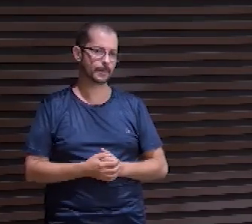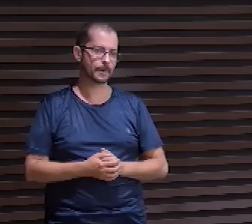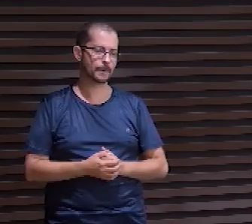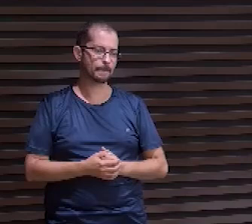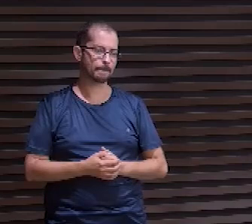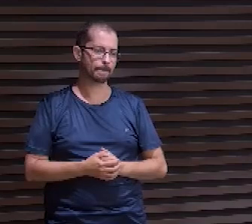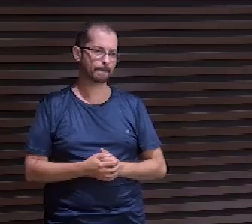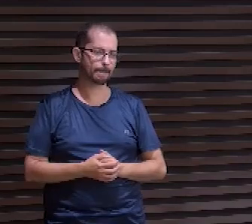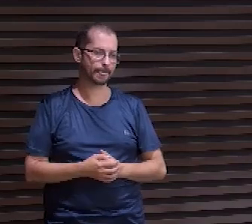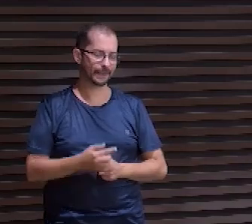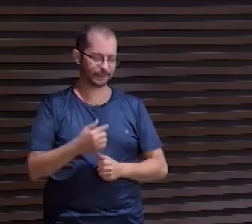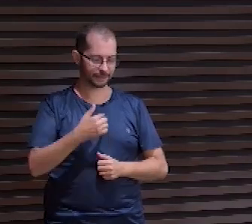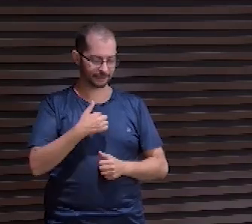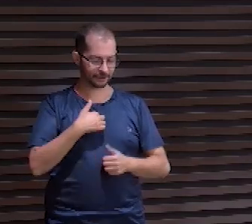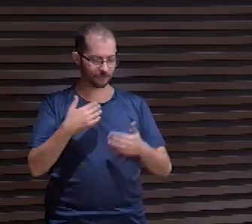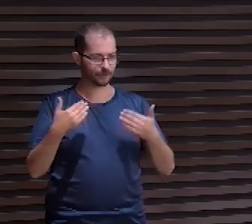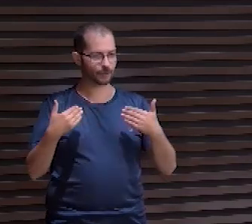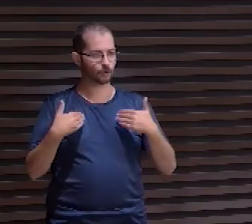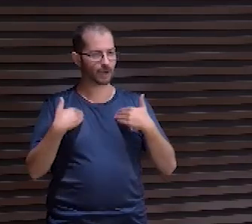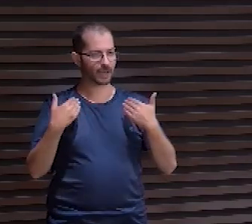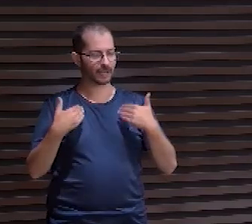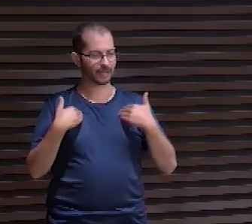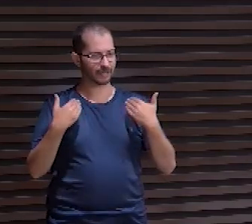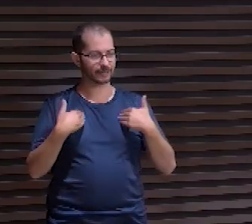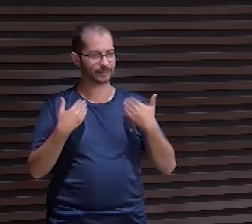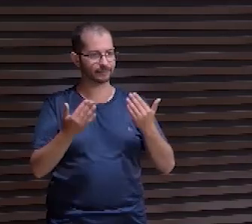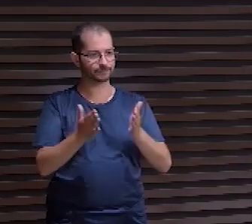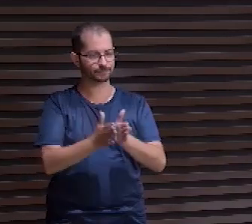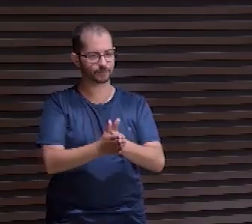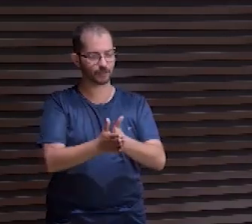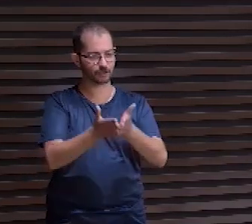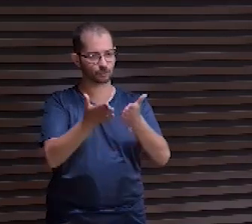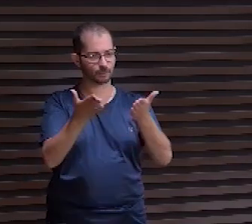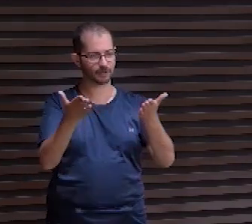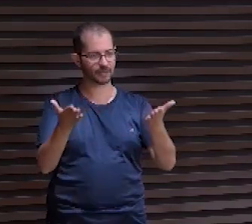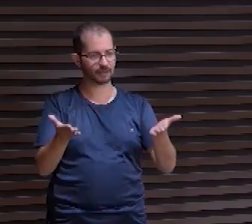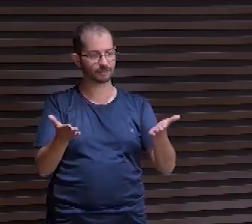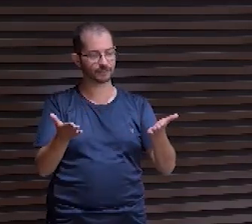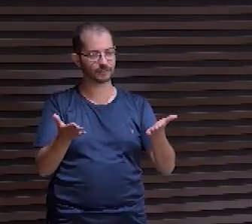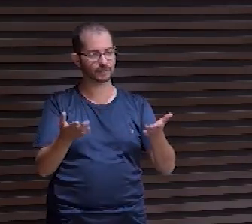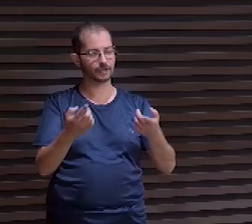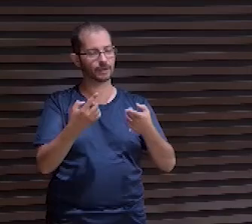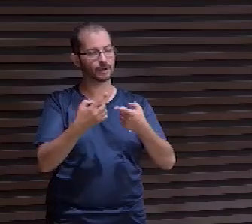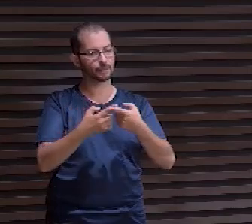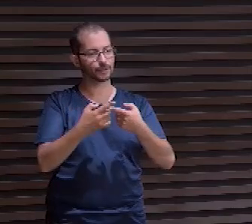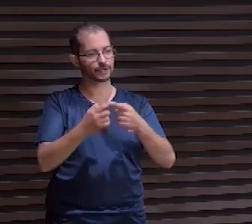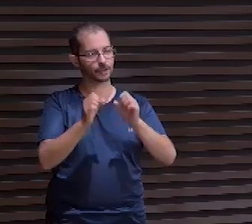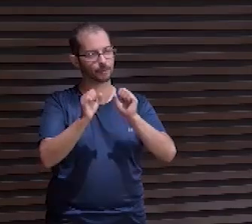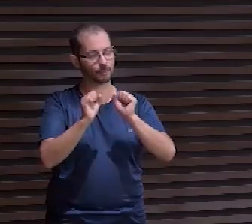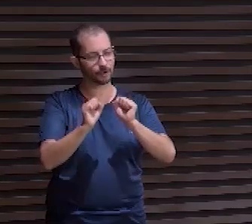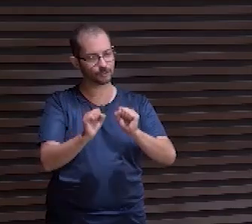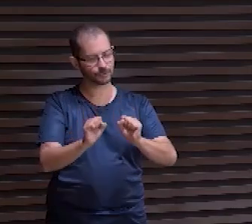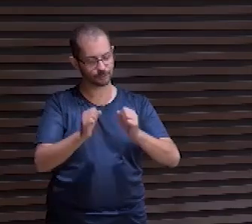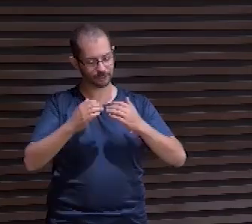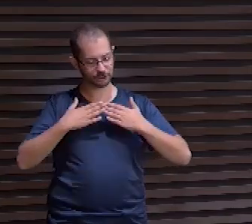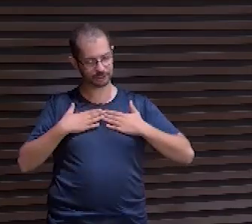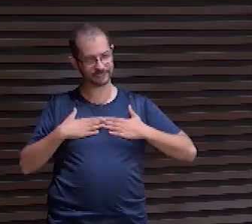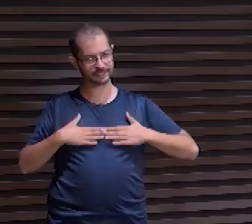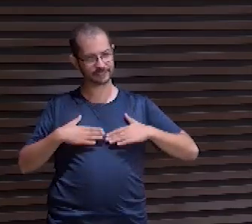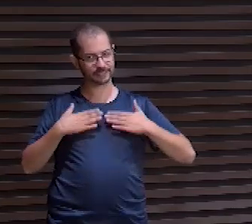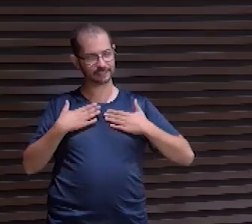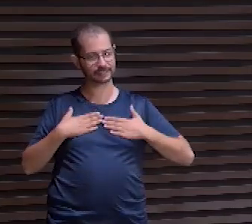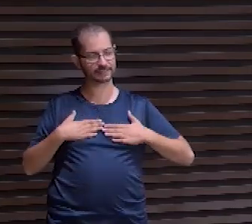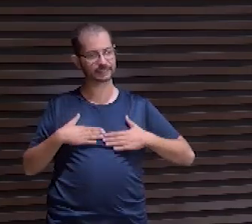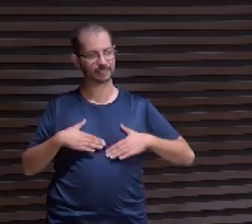eu fico muito contente com a Tua palavra, porque eu posso deitar no Teu colo.